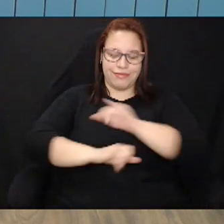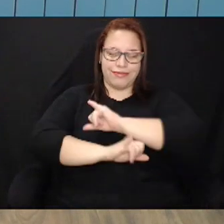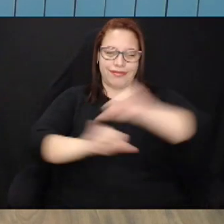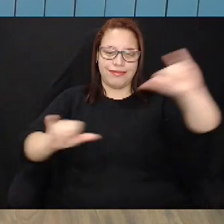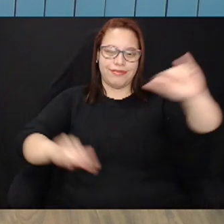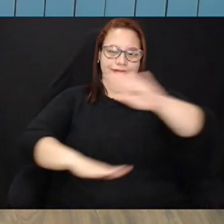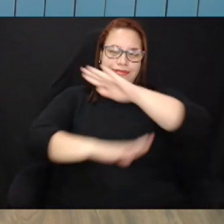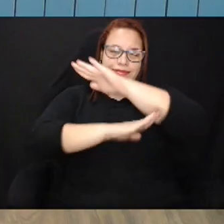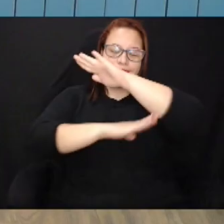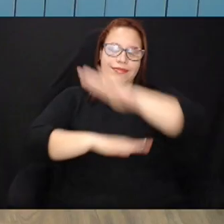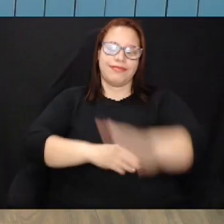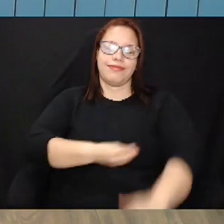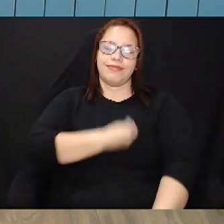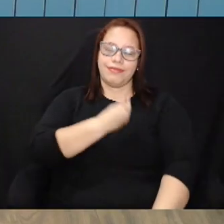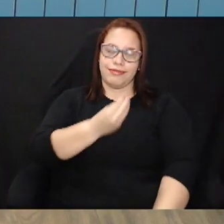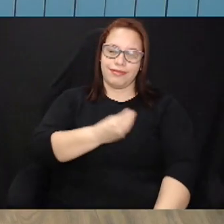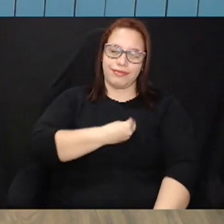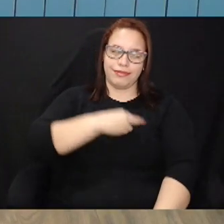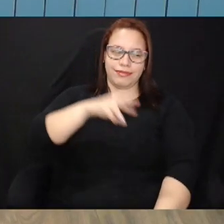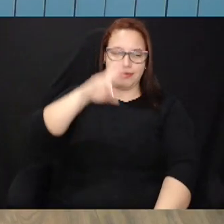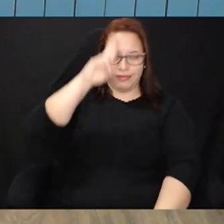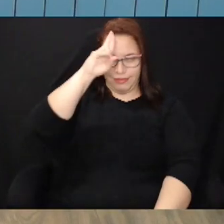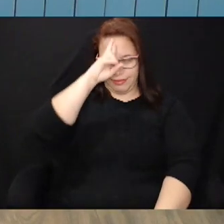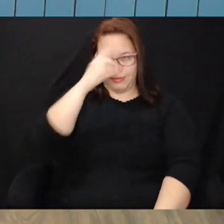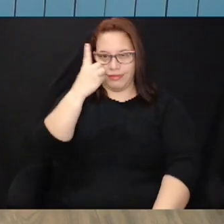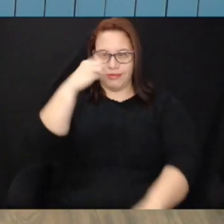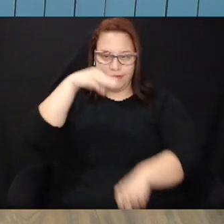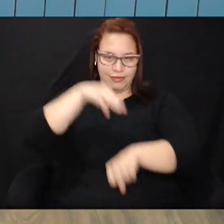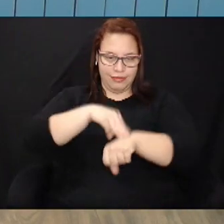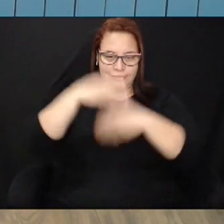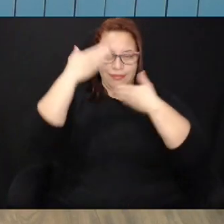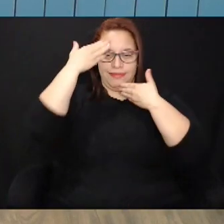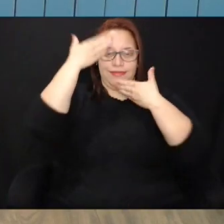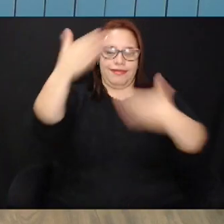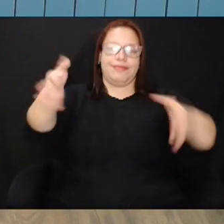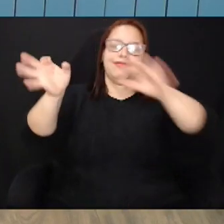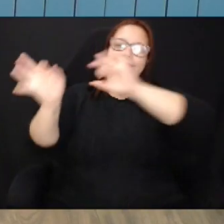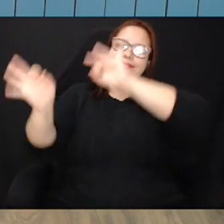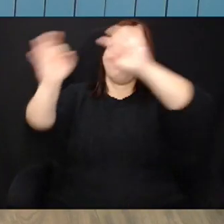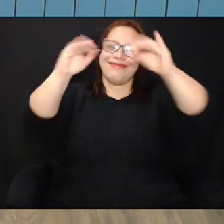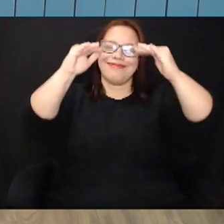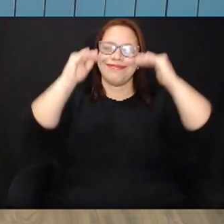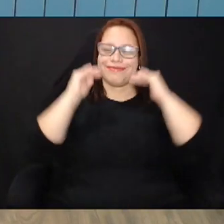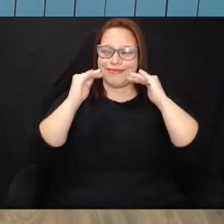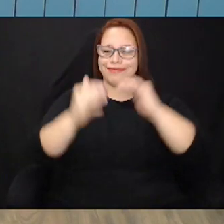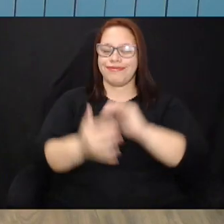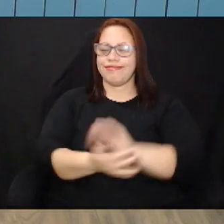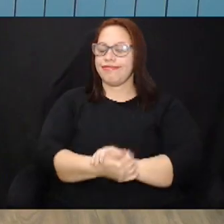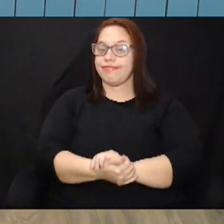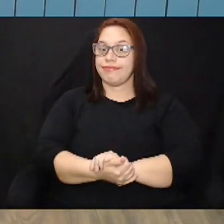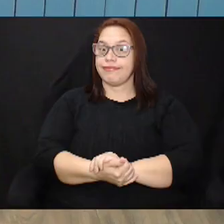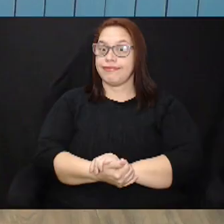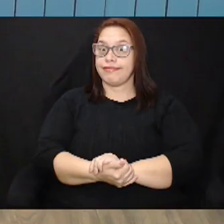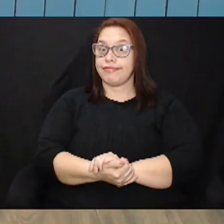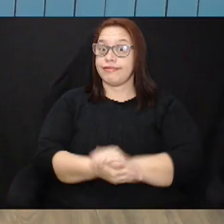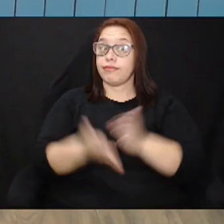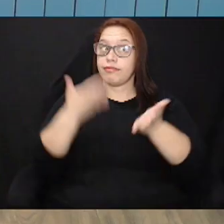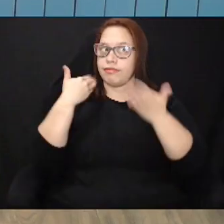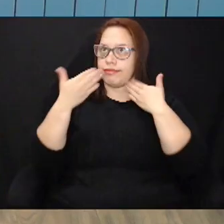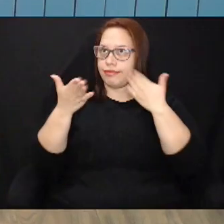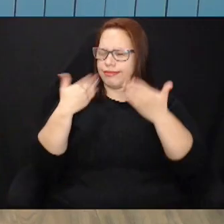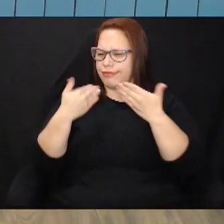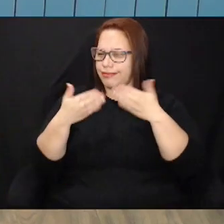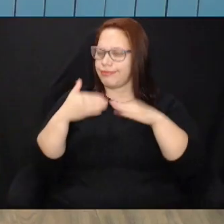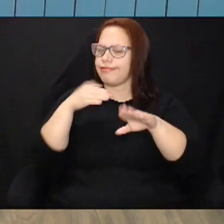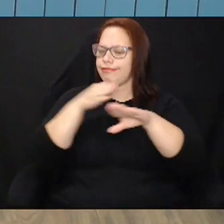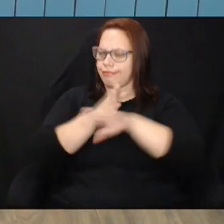ao vivo, meio-dia, mais um minuto. Muito obrigado pela sua companhia, pela sua audiência e vamos conversar. Participe, mande